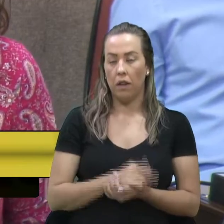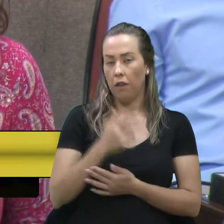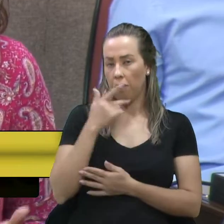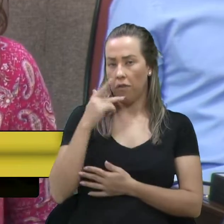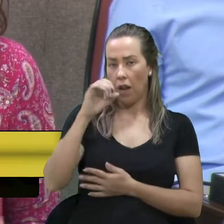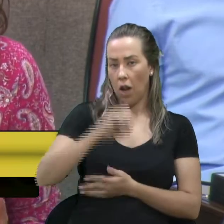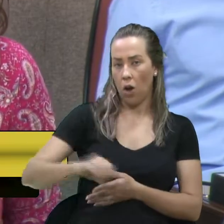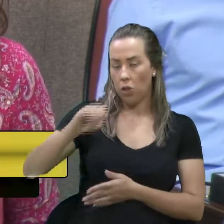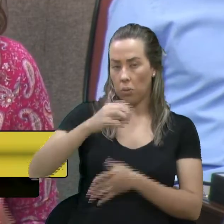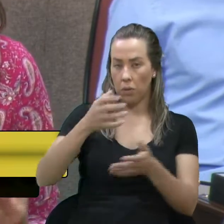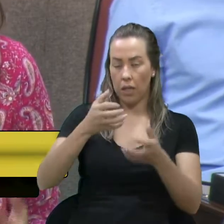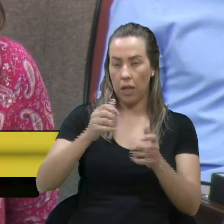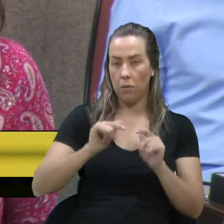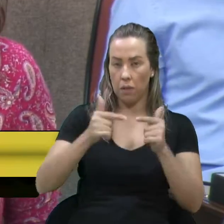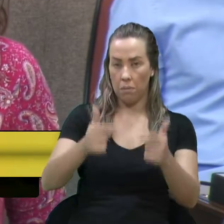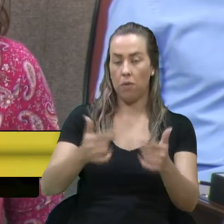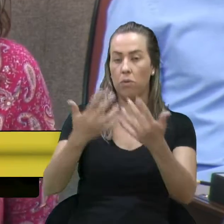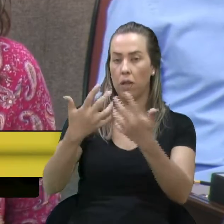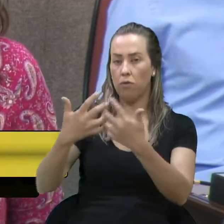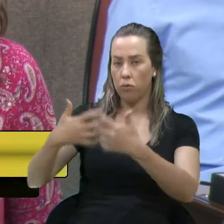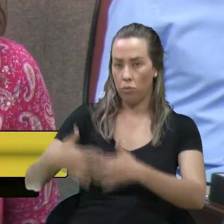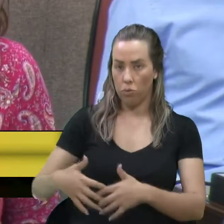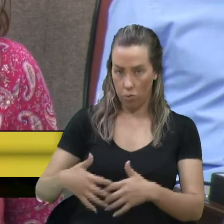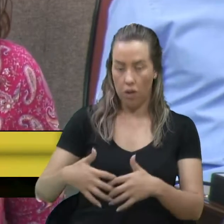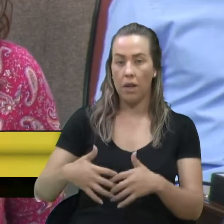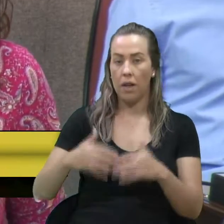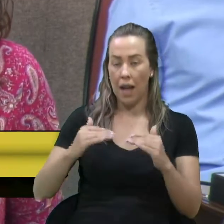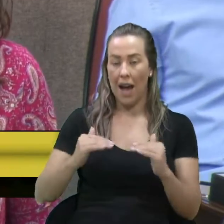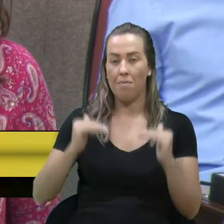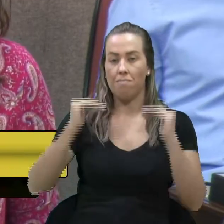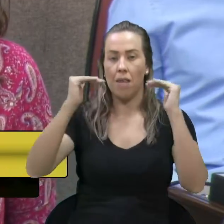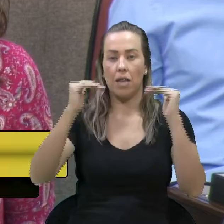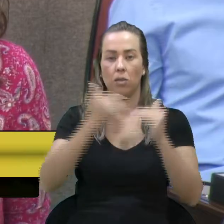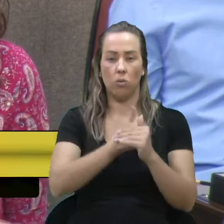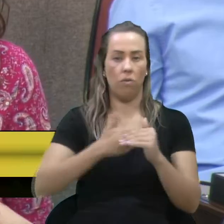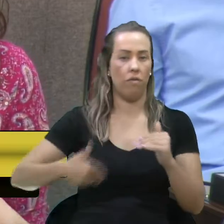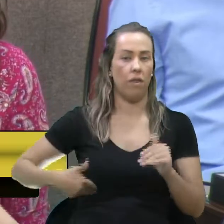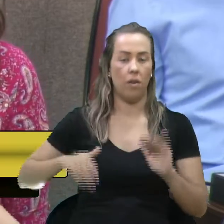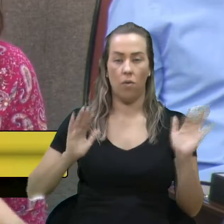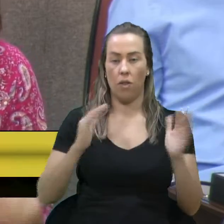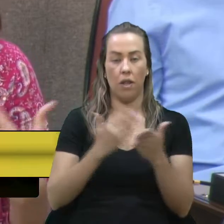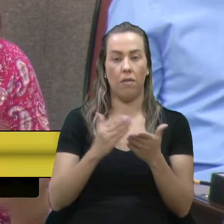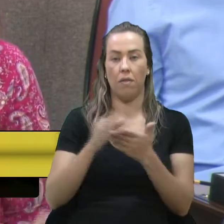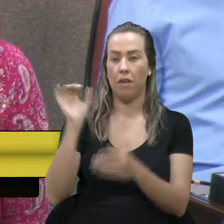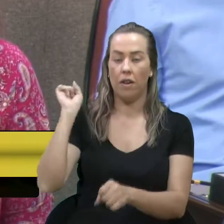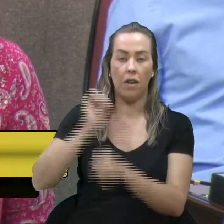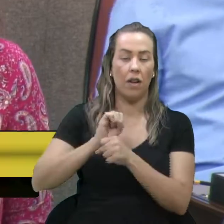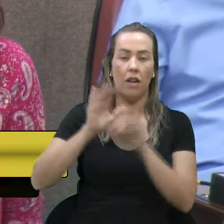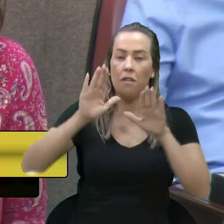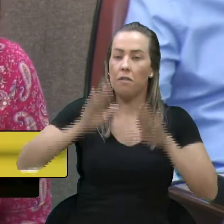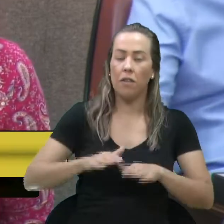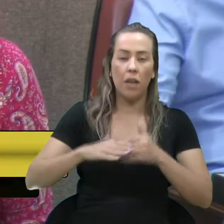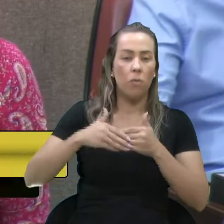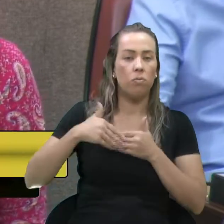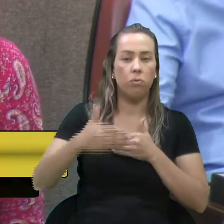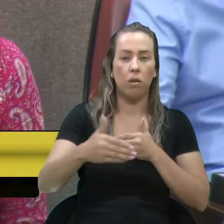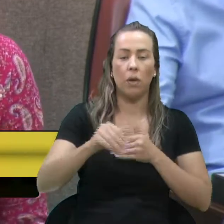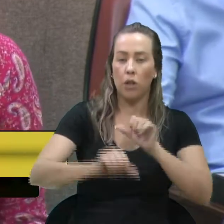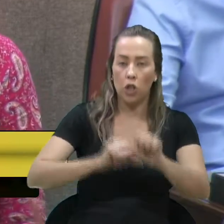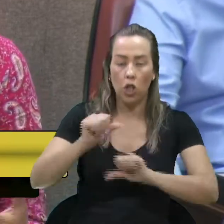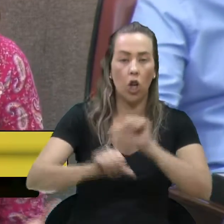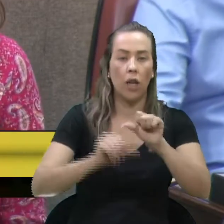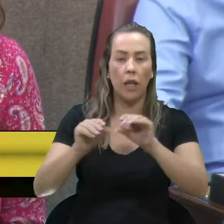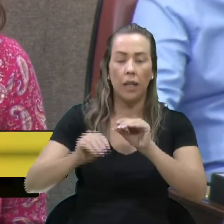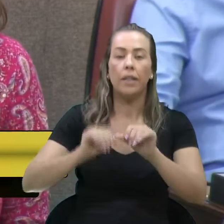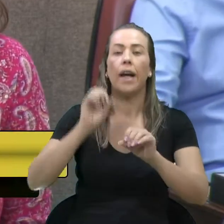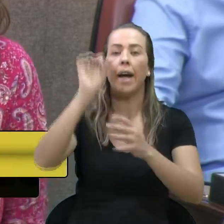A gente quer um serviço que funcione para além dos governos, que ele fique, que ele siga, né? Não que troque todo mundo a